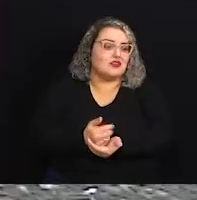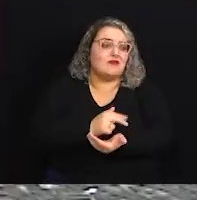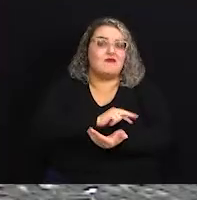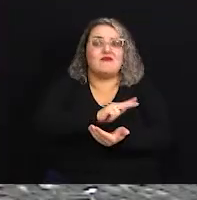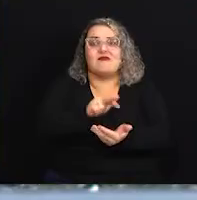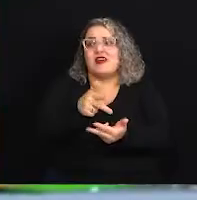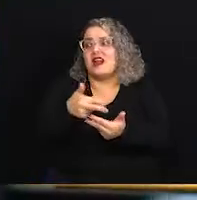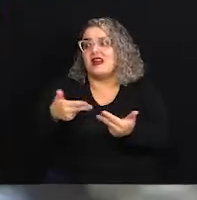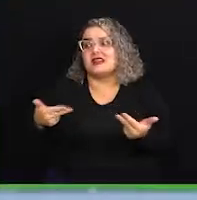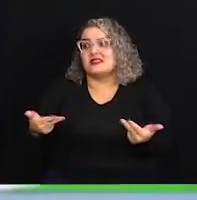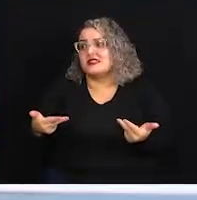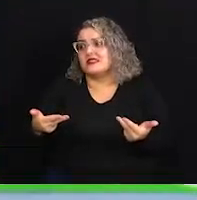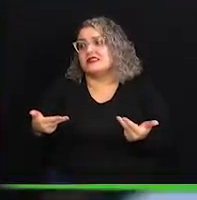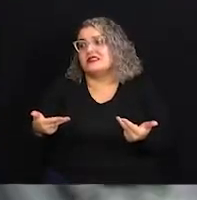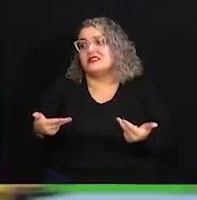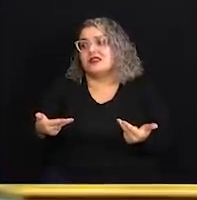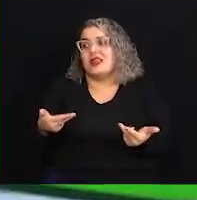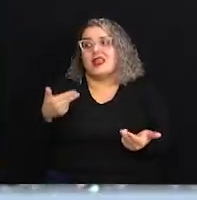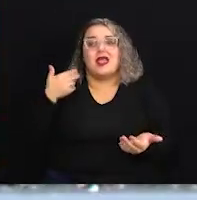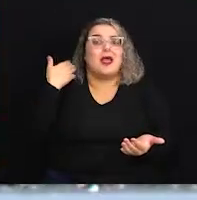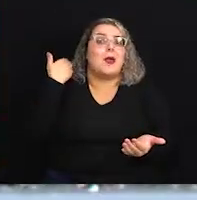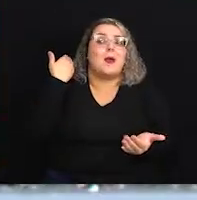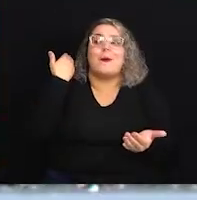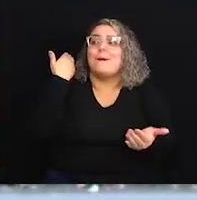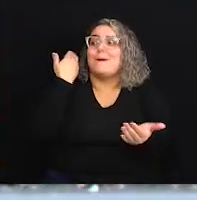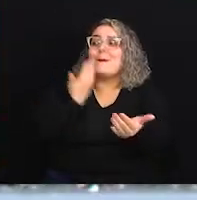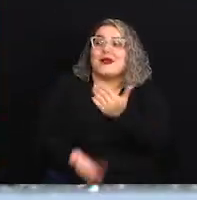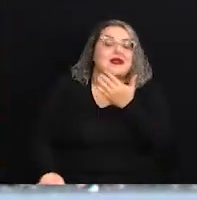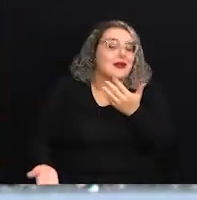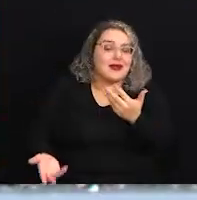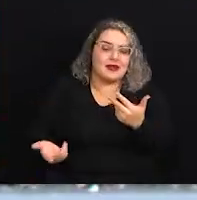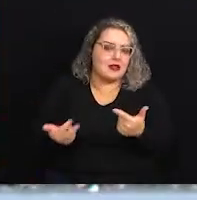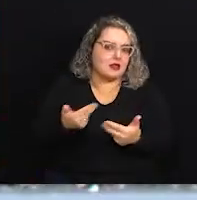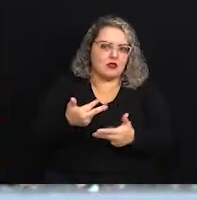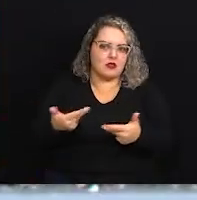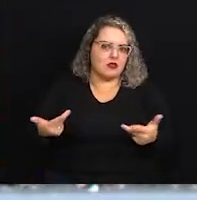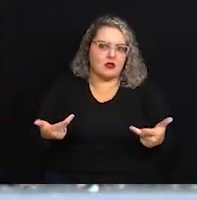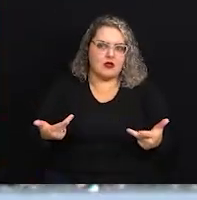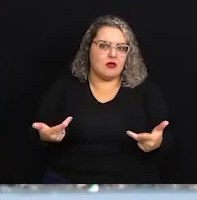recursos e ter um desperdício fenomenal